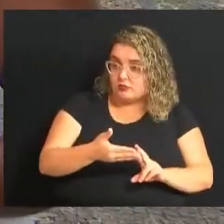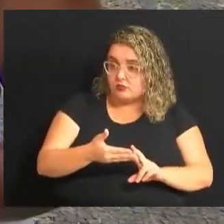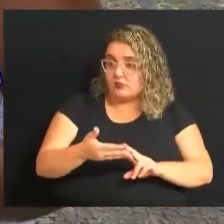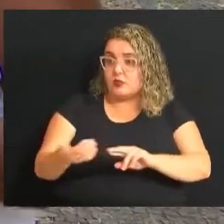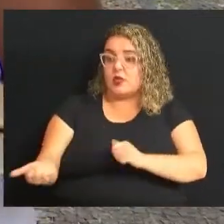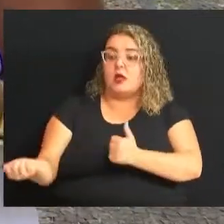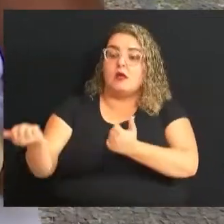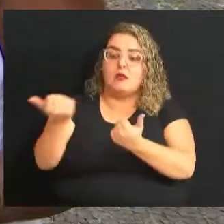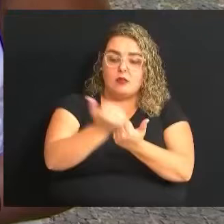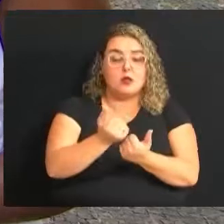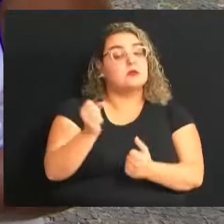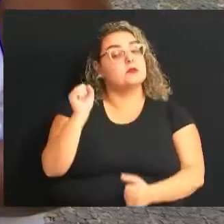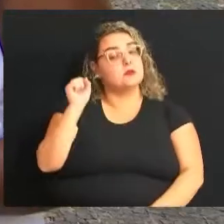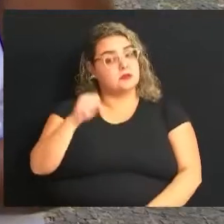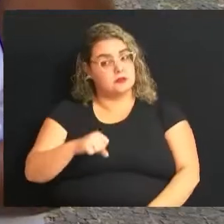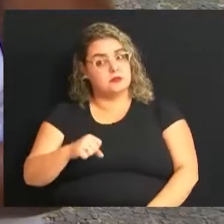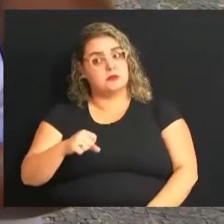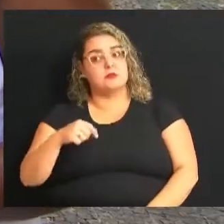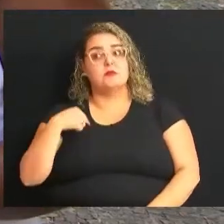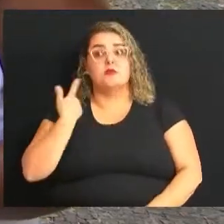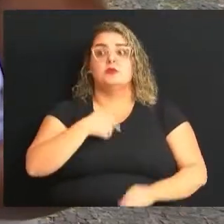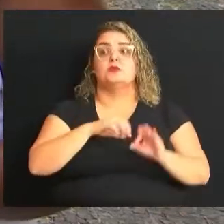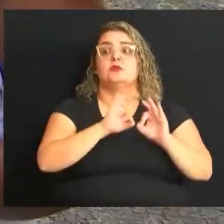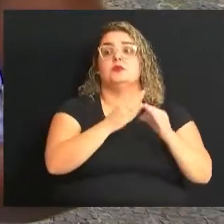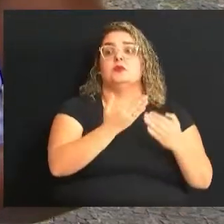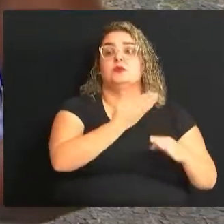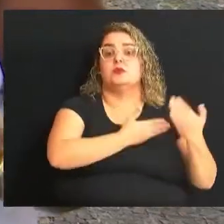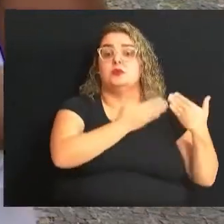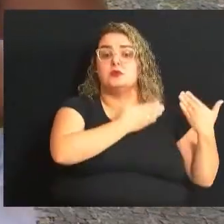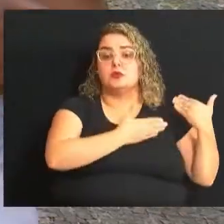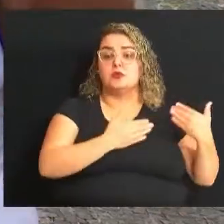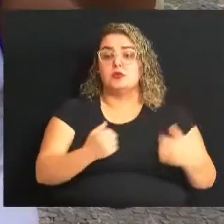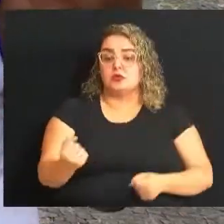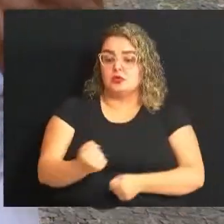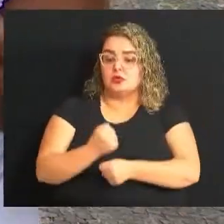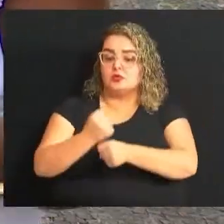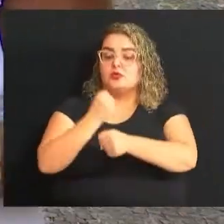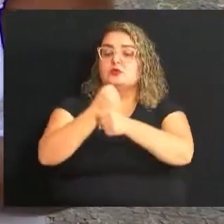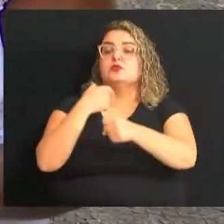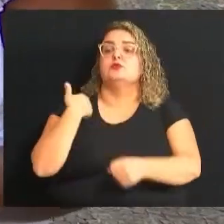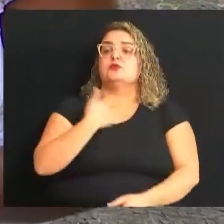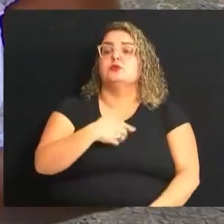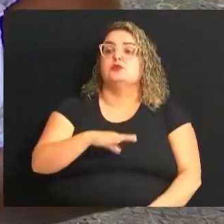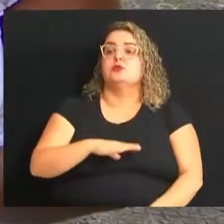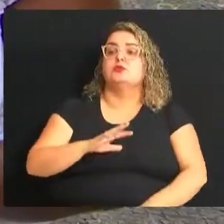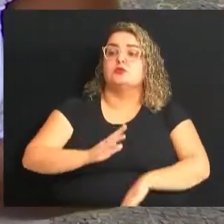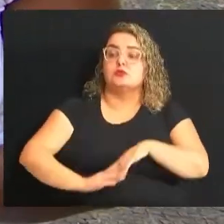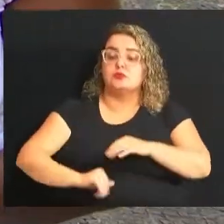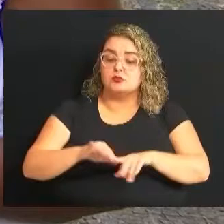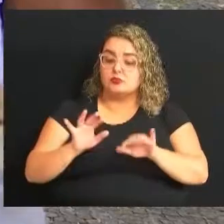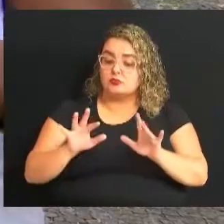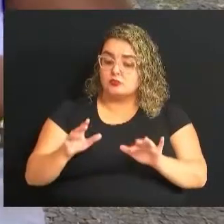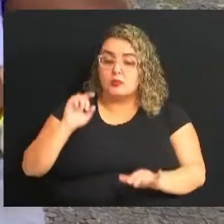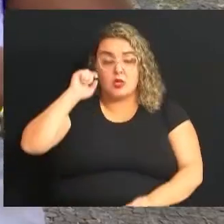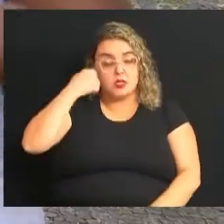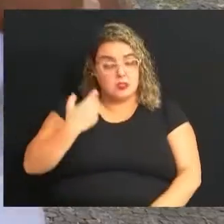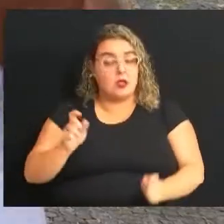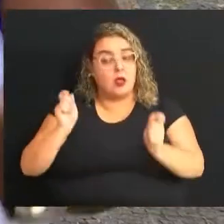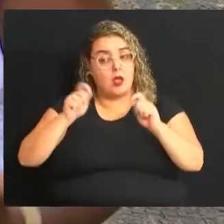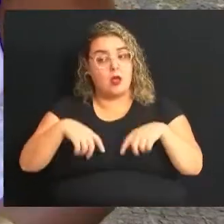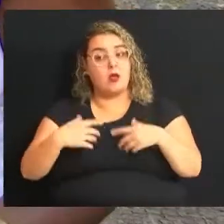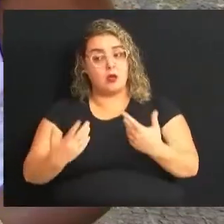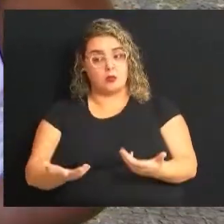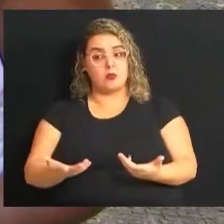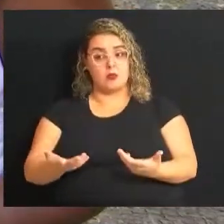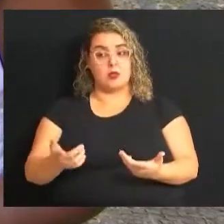que sim, foram nossos ancestrais que construíram essa cidade, foram nossas mãos negras que possibilitaram que a